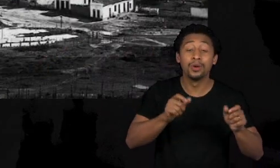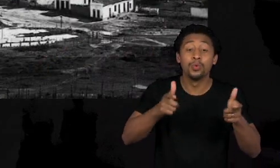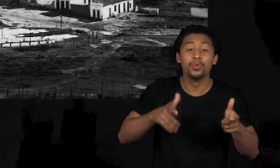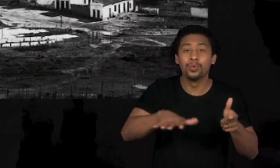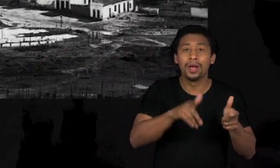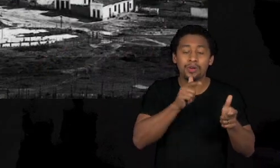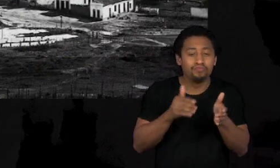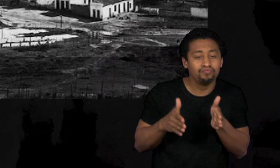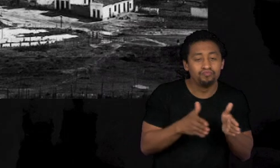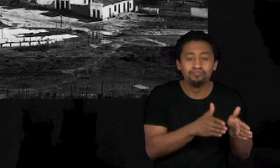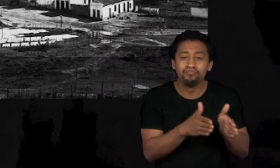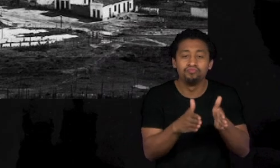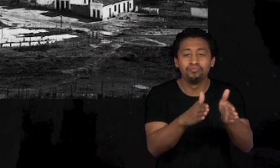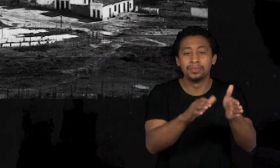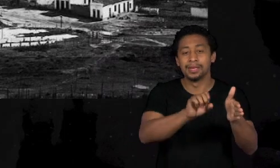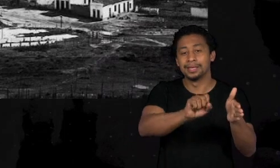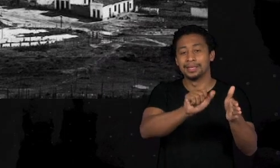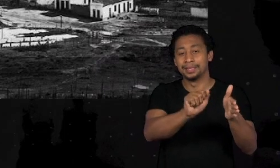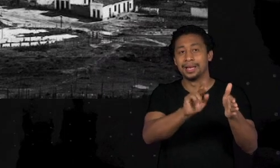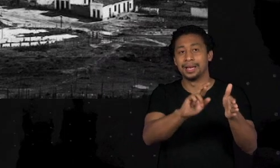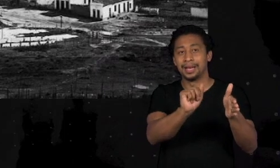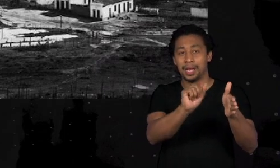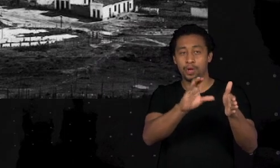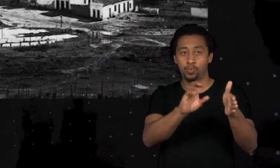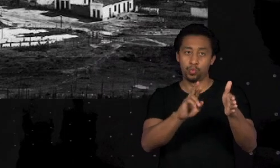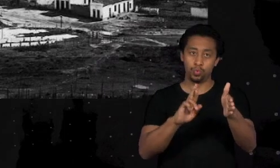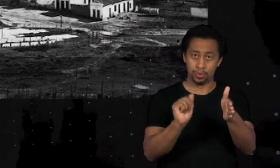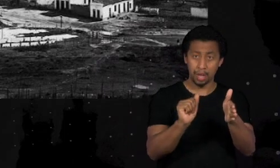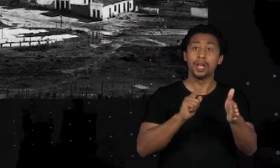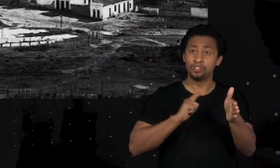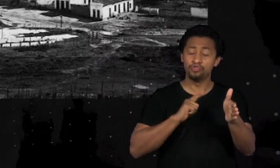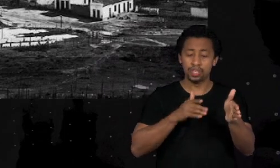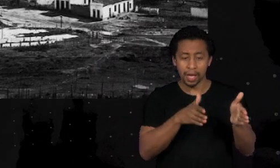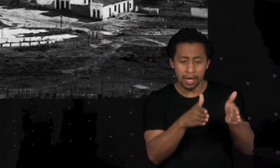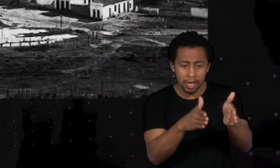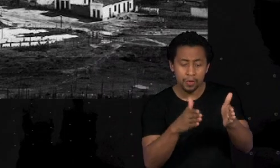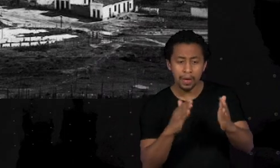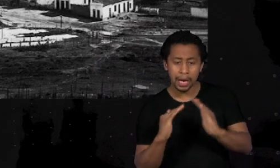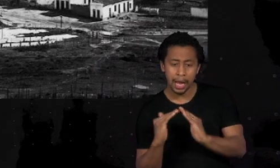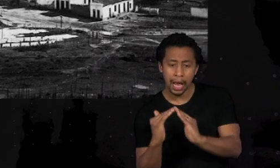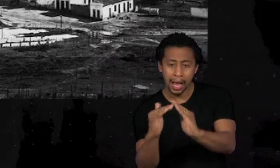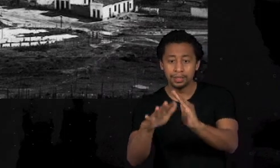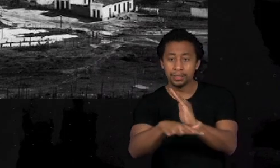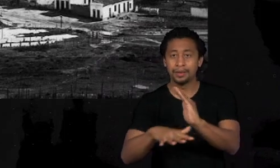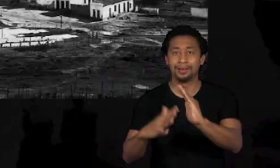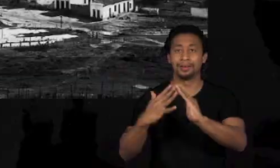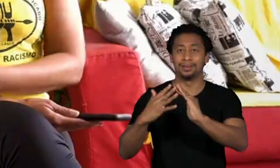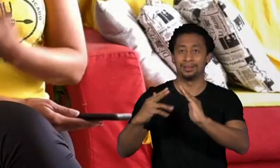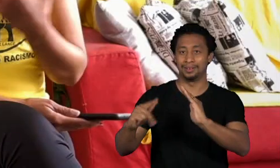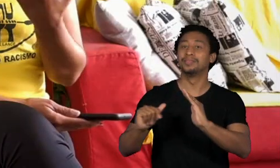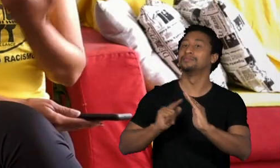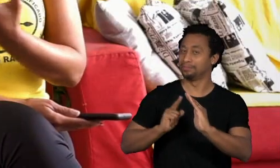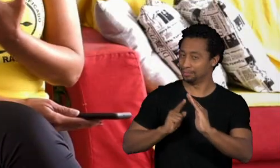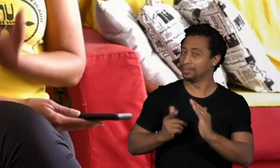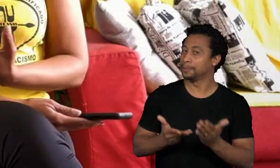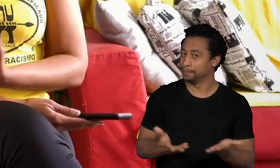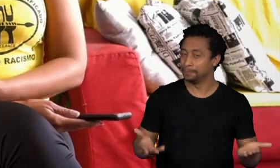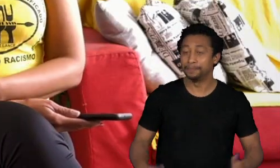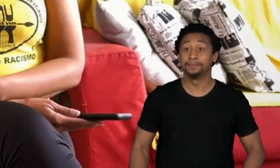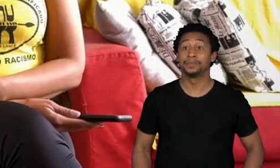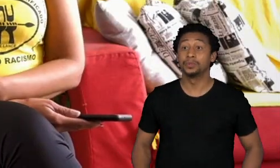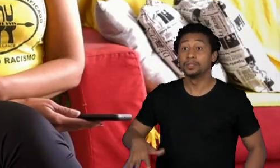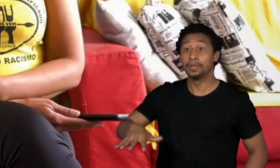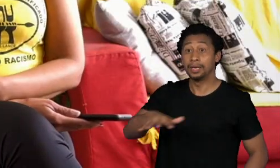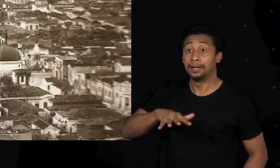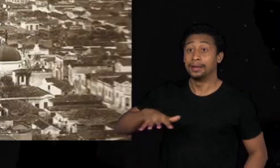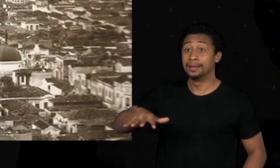onde tinha antes uma ocupação bem na beiradinha do rio de várias casas e desse quilombo da Saracura. A região toda é